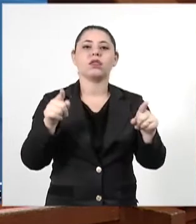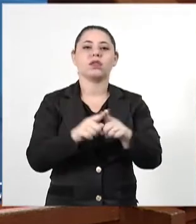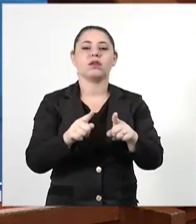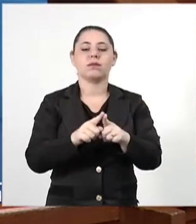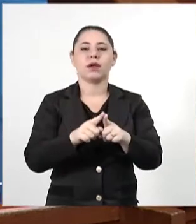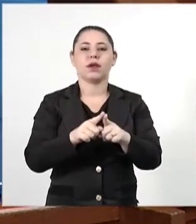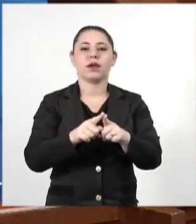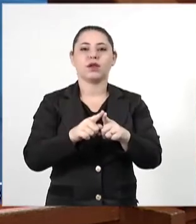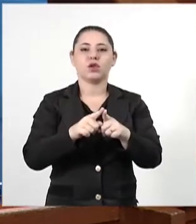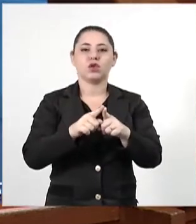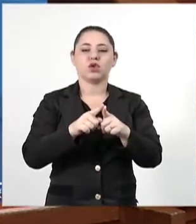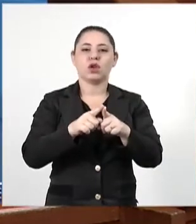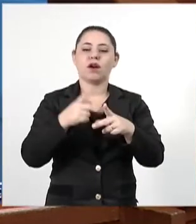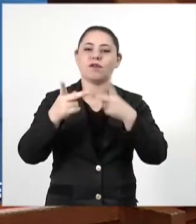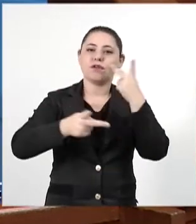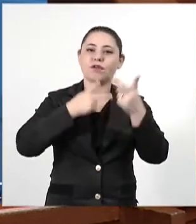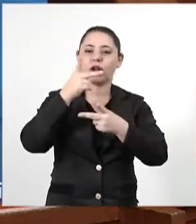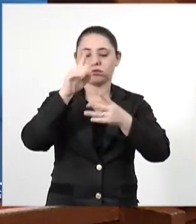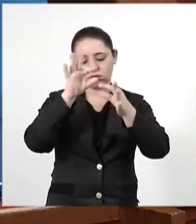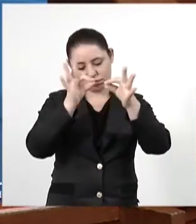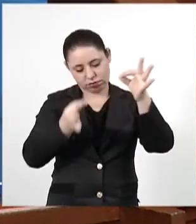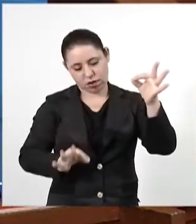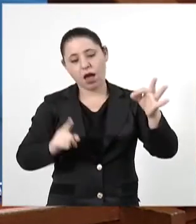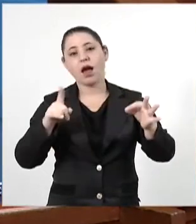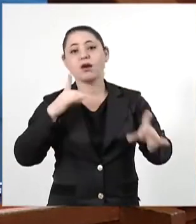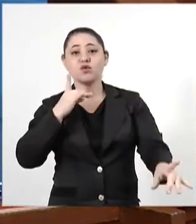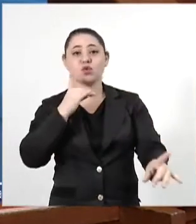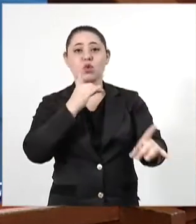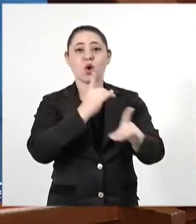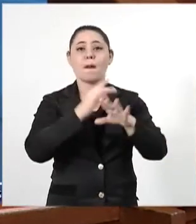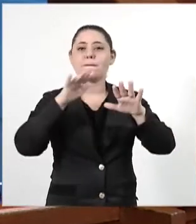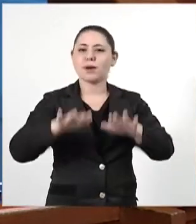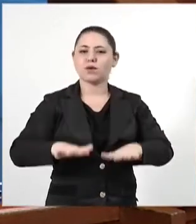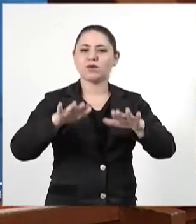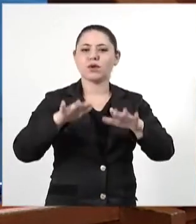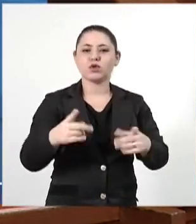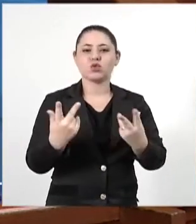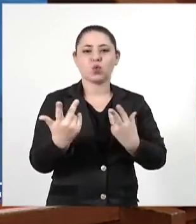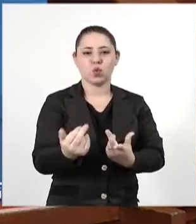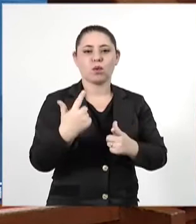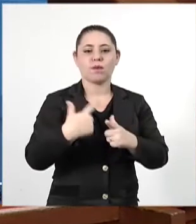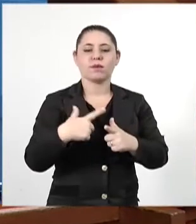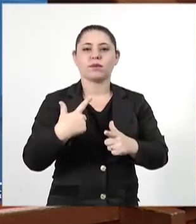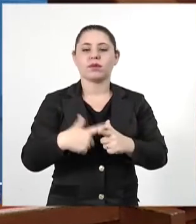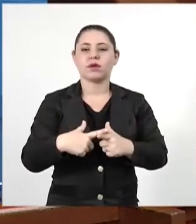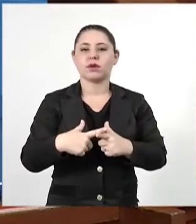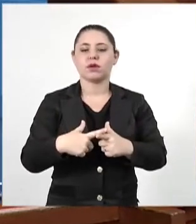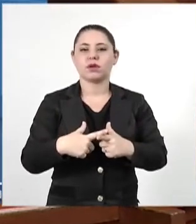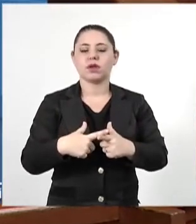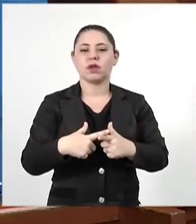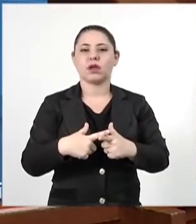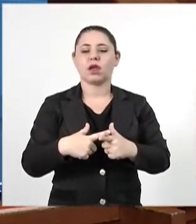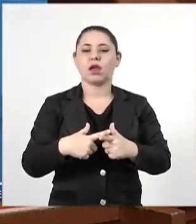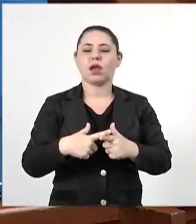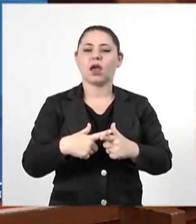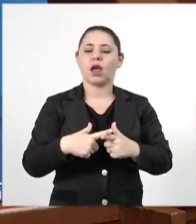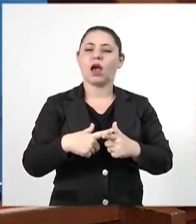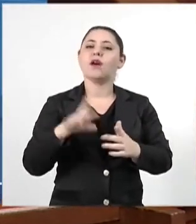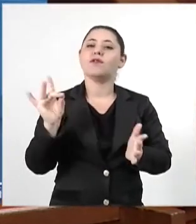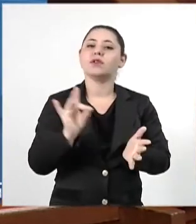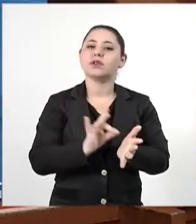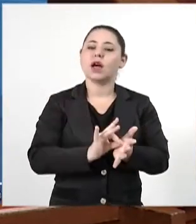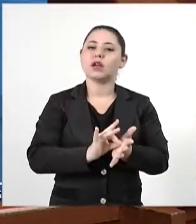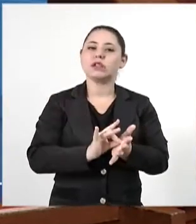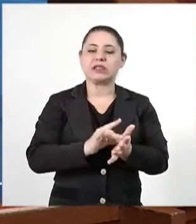meu discurso vai ao encontro exatamente da manifestação de Vossa Excelência, porque a pura e simples realização